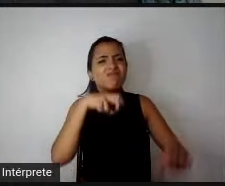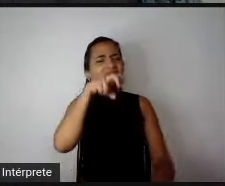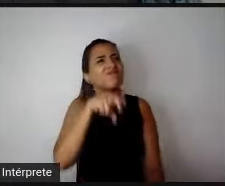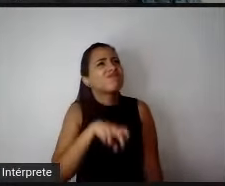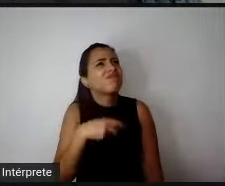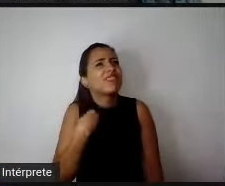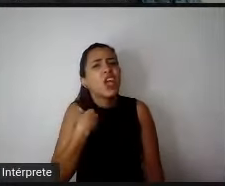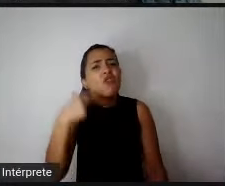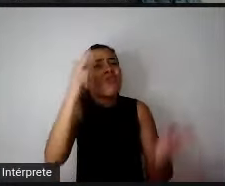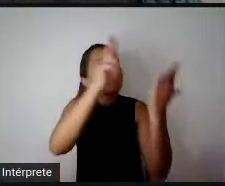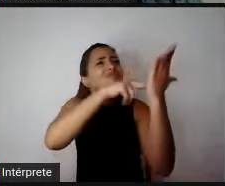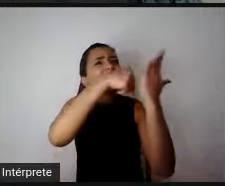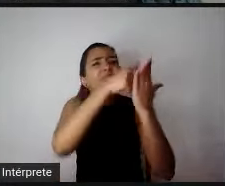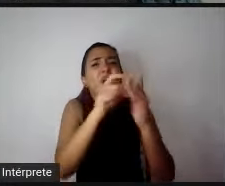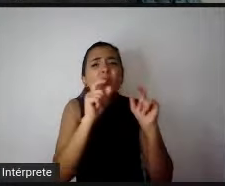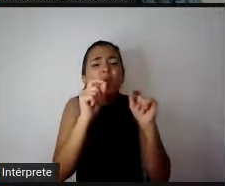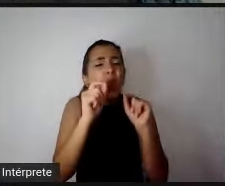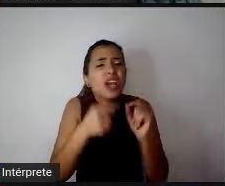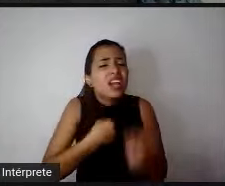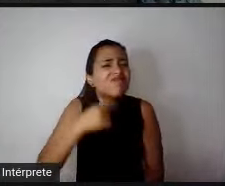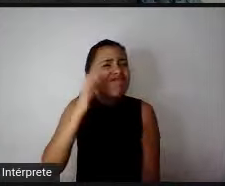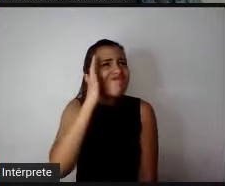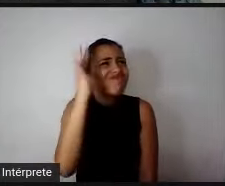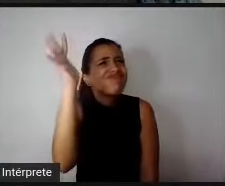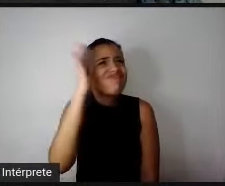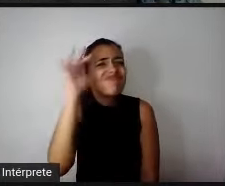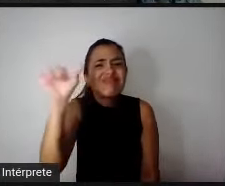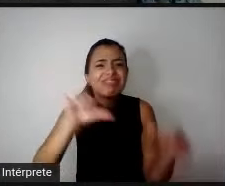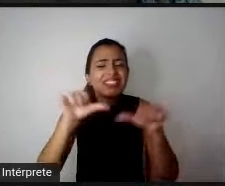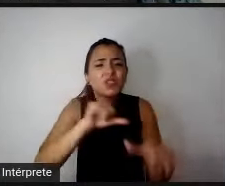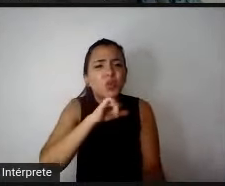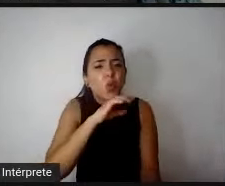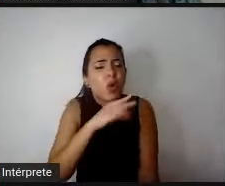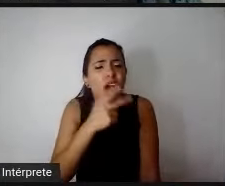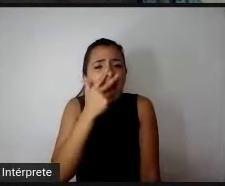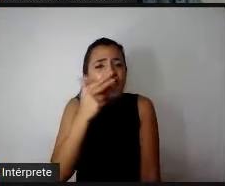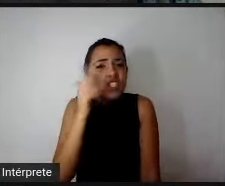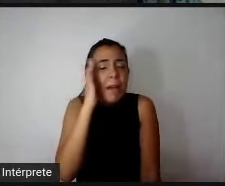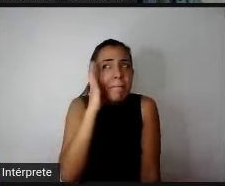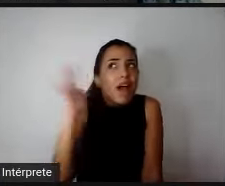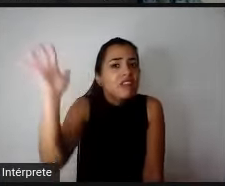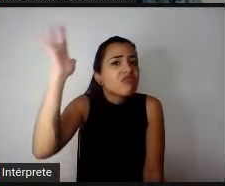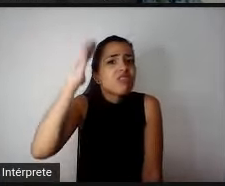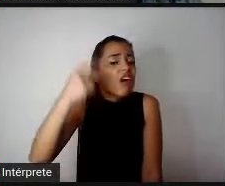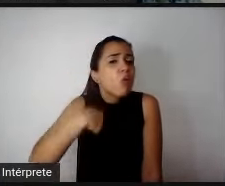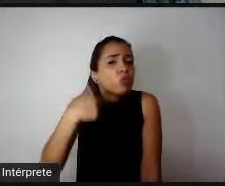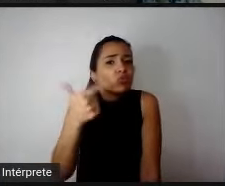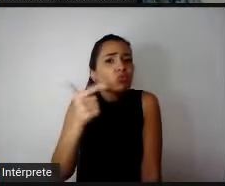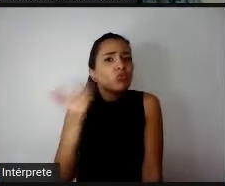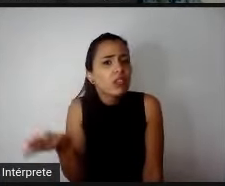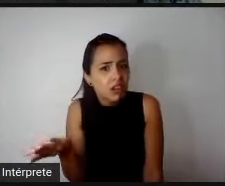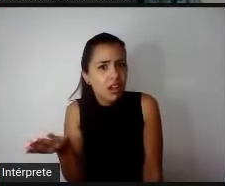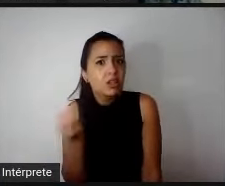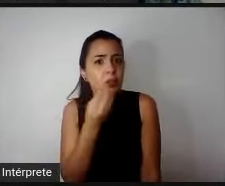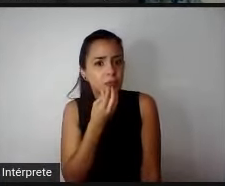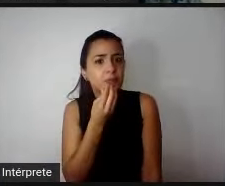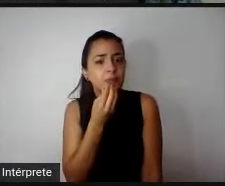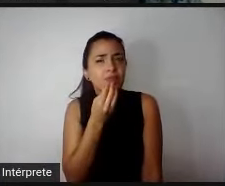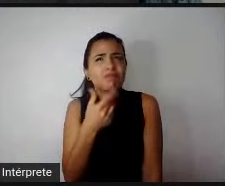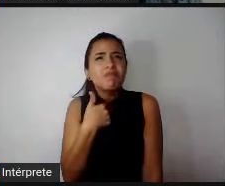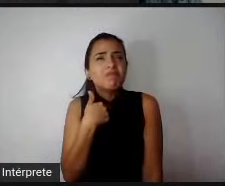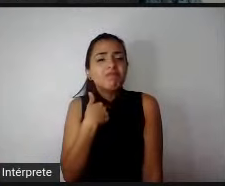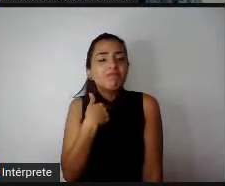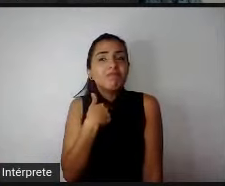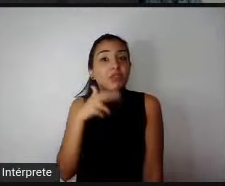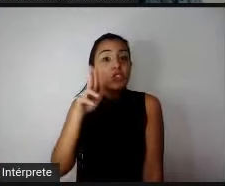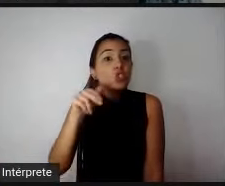imaginação. Não, realmente estou dizendo, não tenho imaginação. Jamais poderia